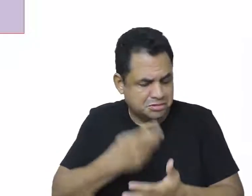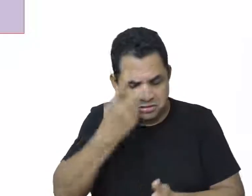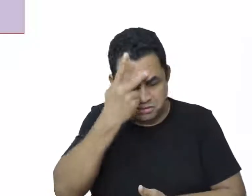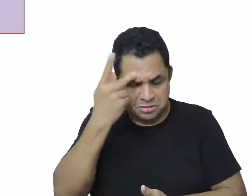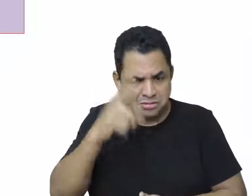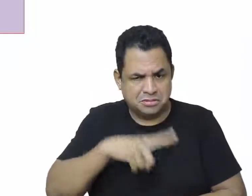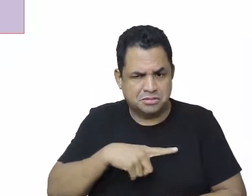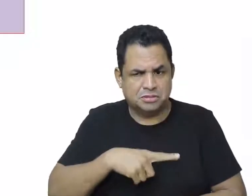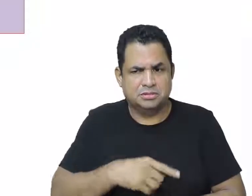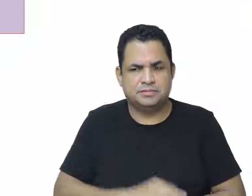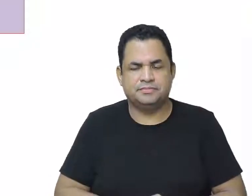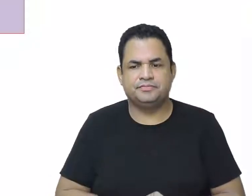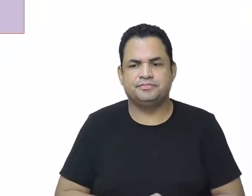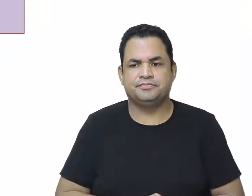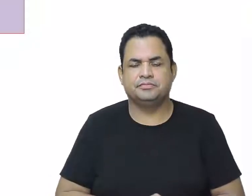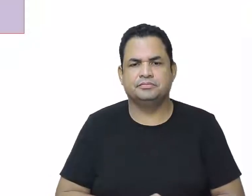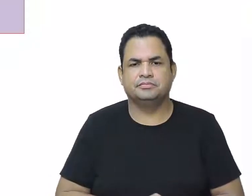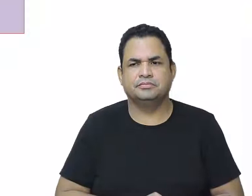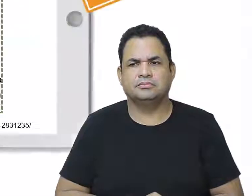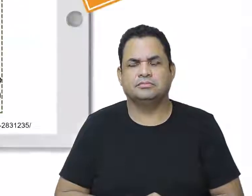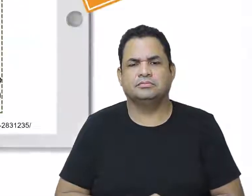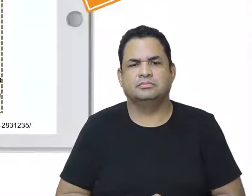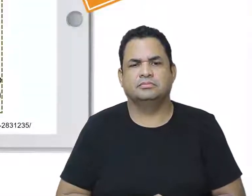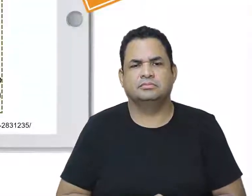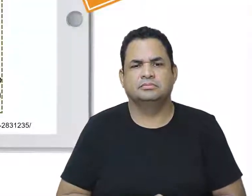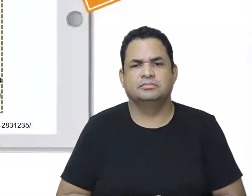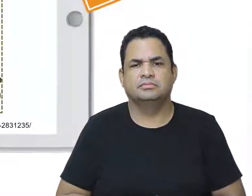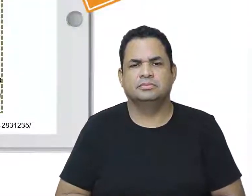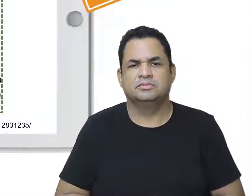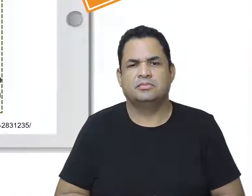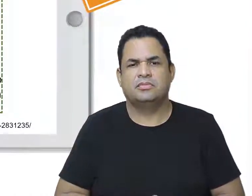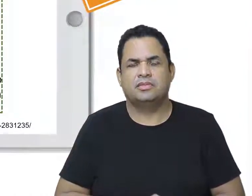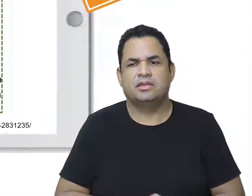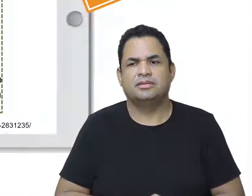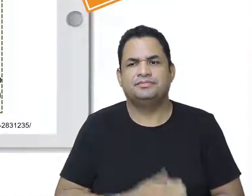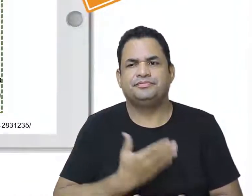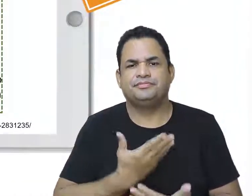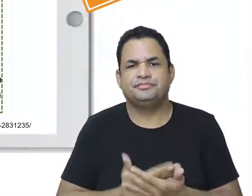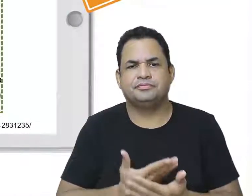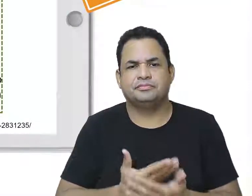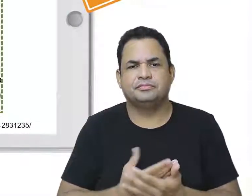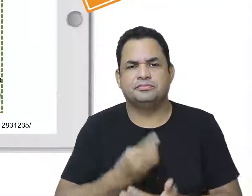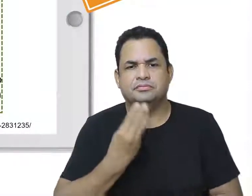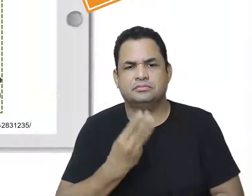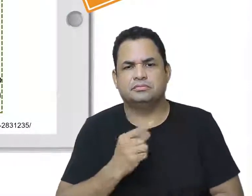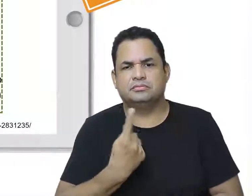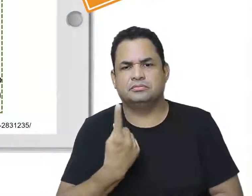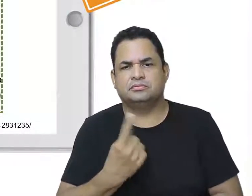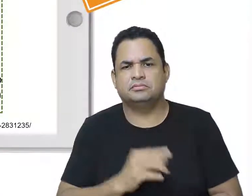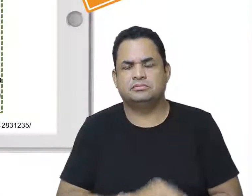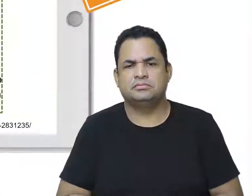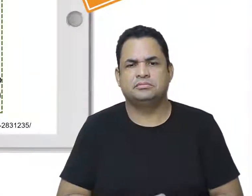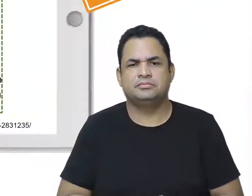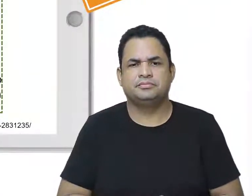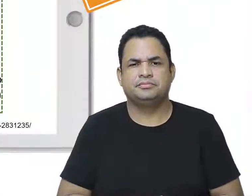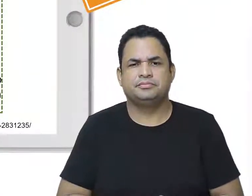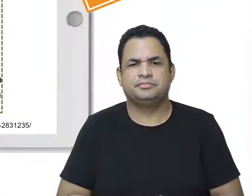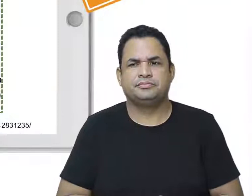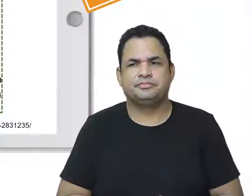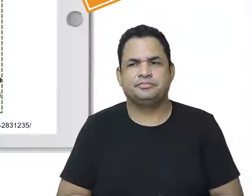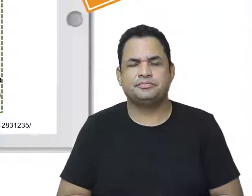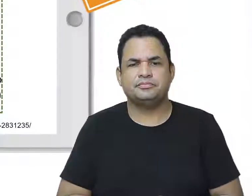beleza? Muito bem, passando adiante aqui, vamos para a aula 3.1, que